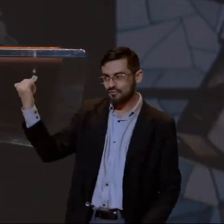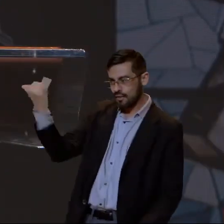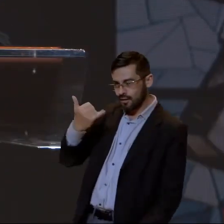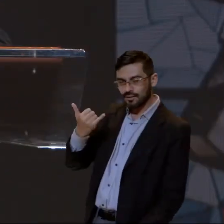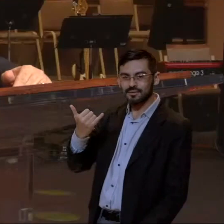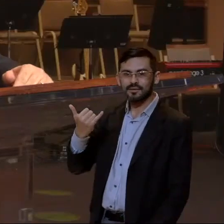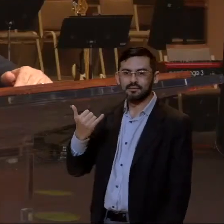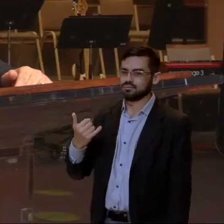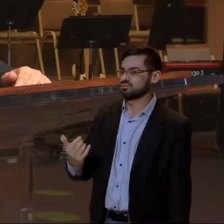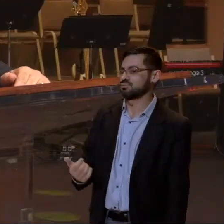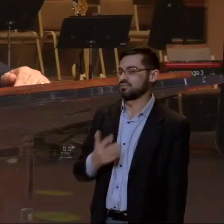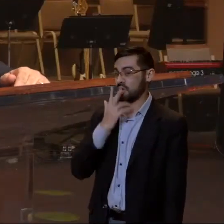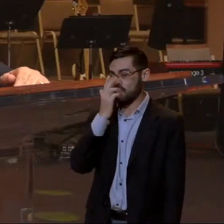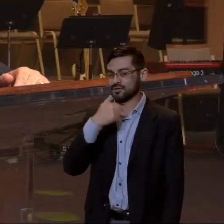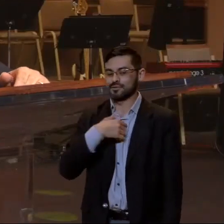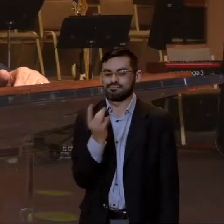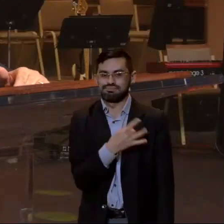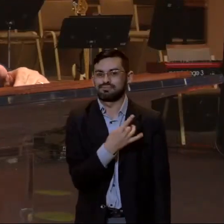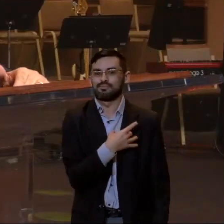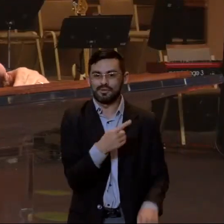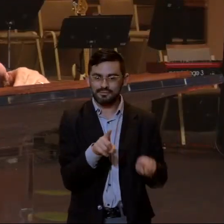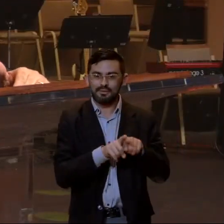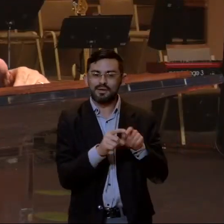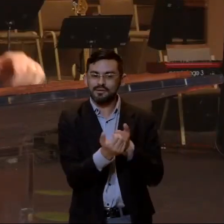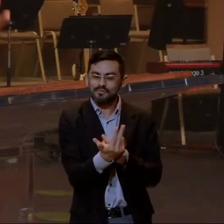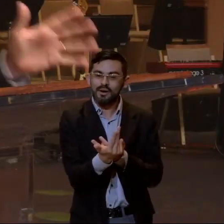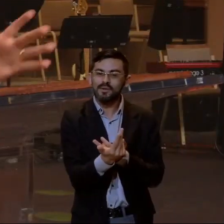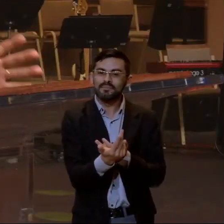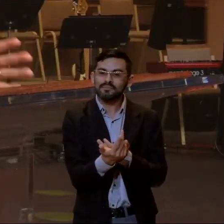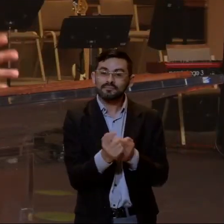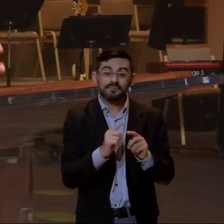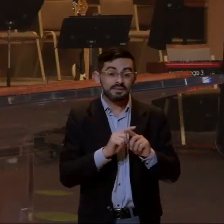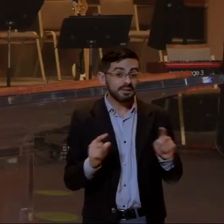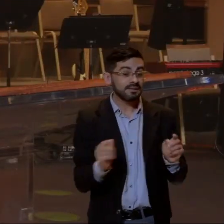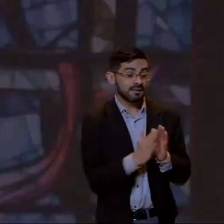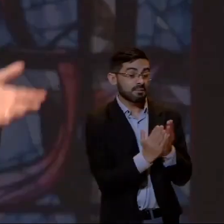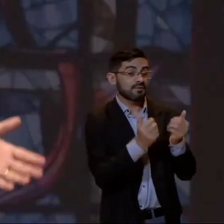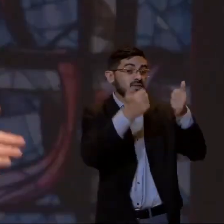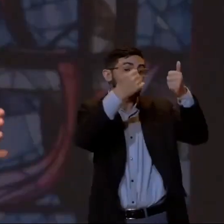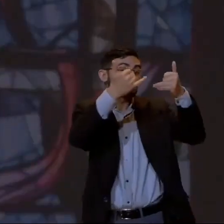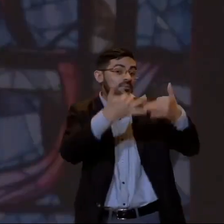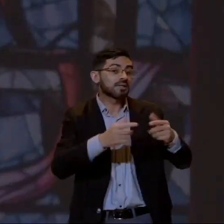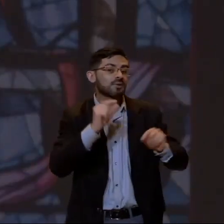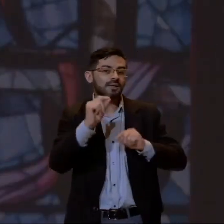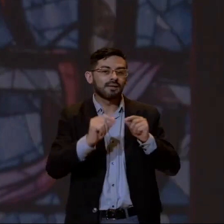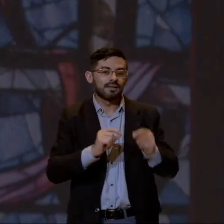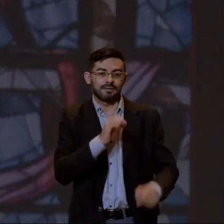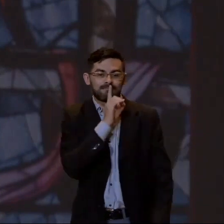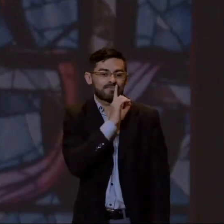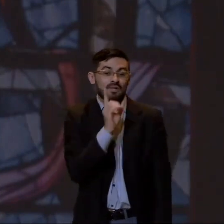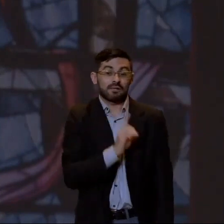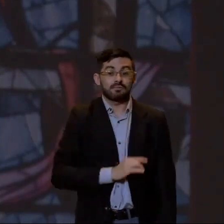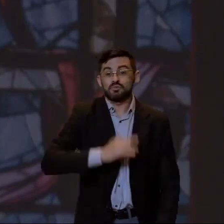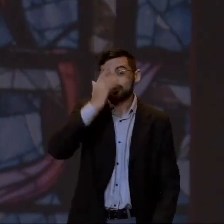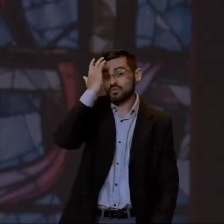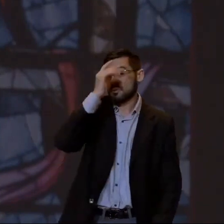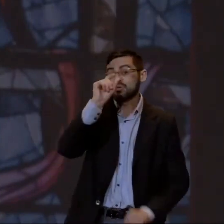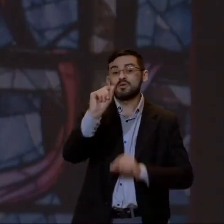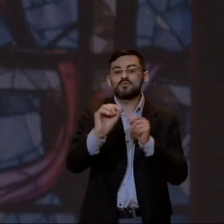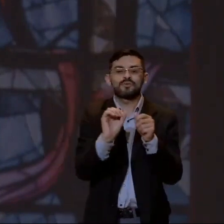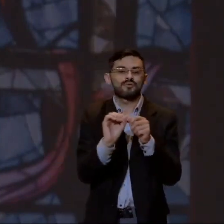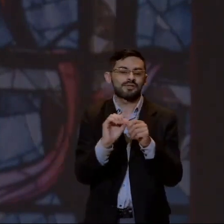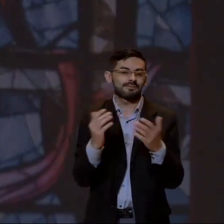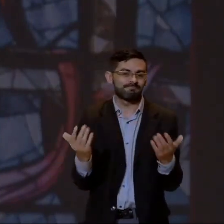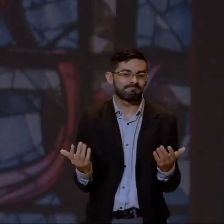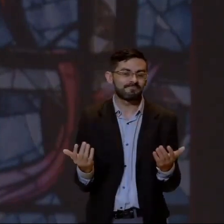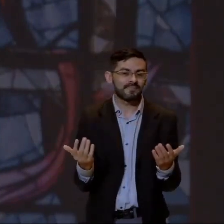vida. Eu acho que eu ia ficar com medo. A Bíblia diz que ele não sabia bem o que fazer, eu também não saberia. Mas sabe qual